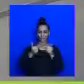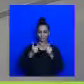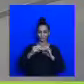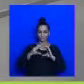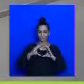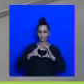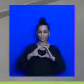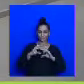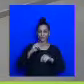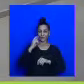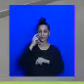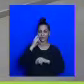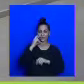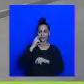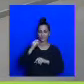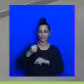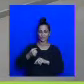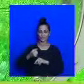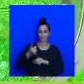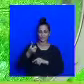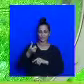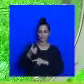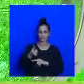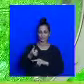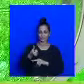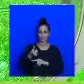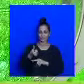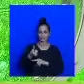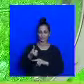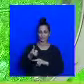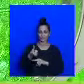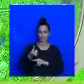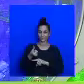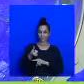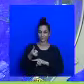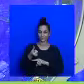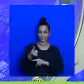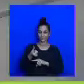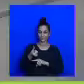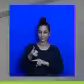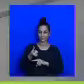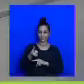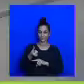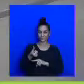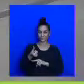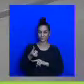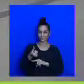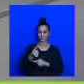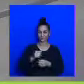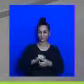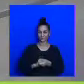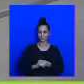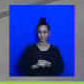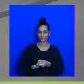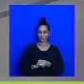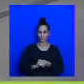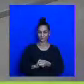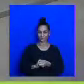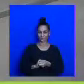bola rosa número 6 com ponto diferenciador em baixo do número